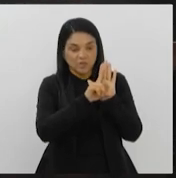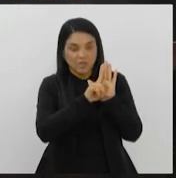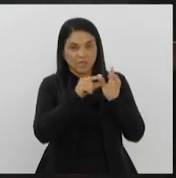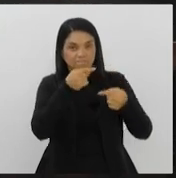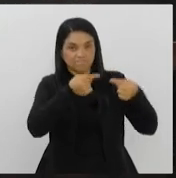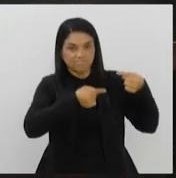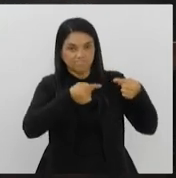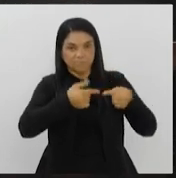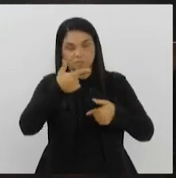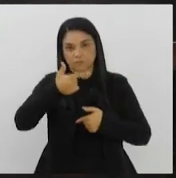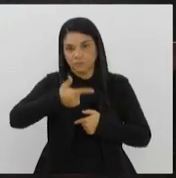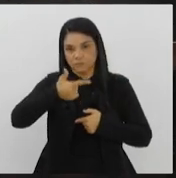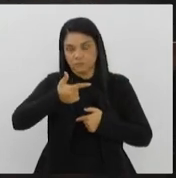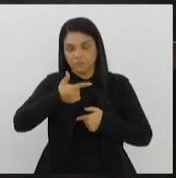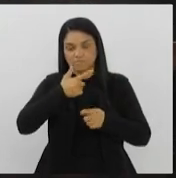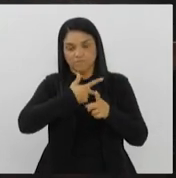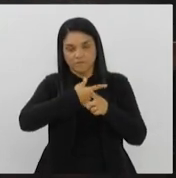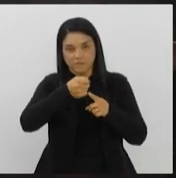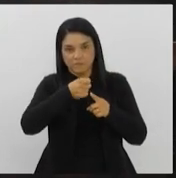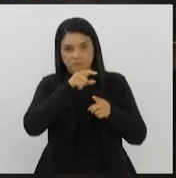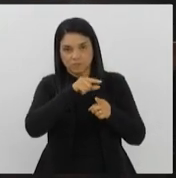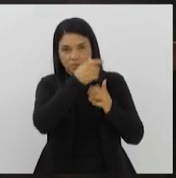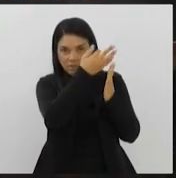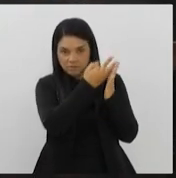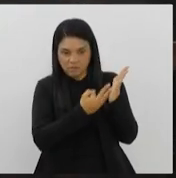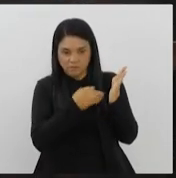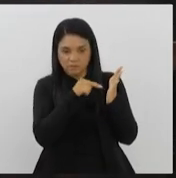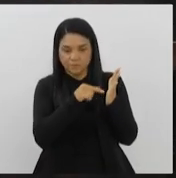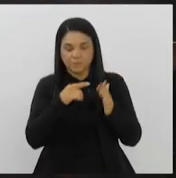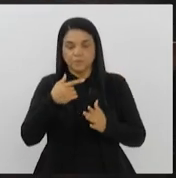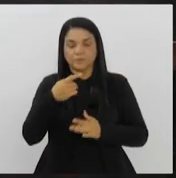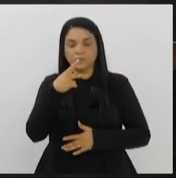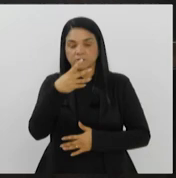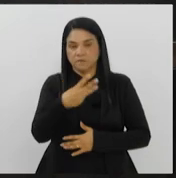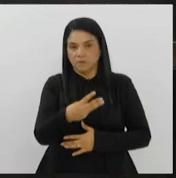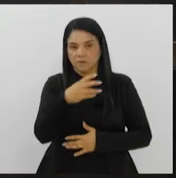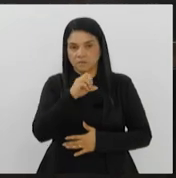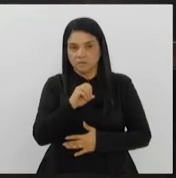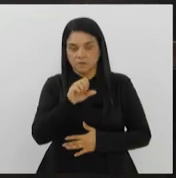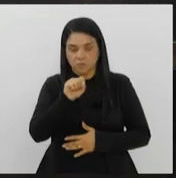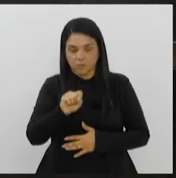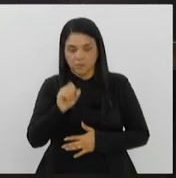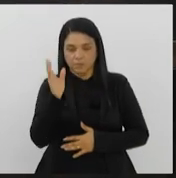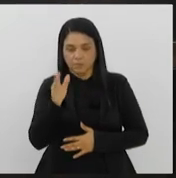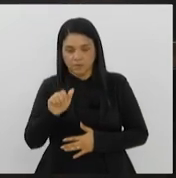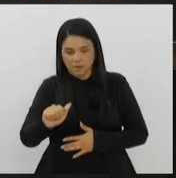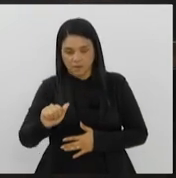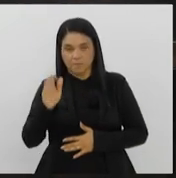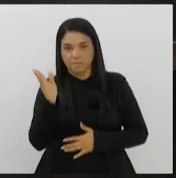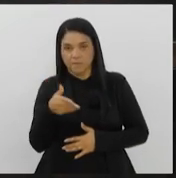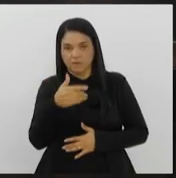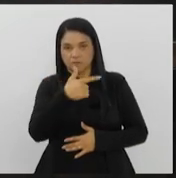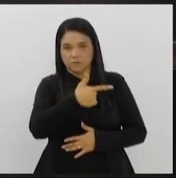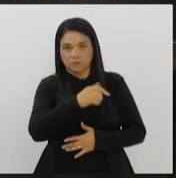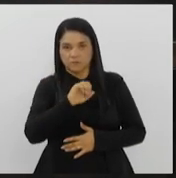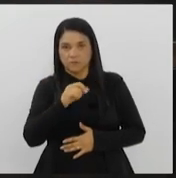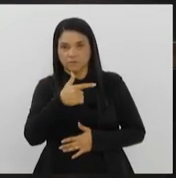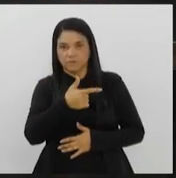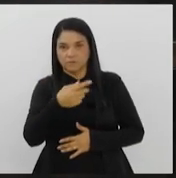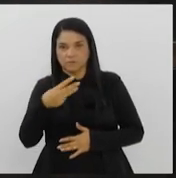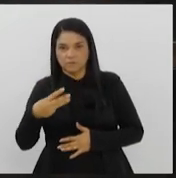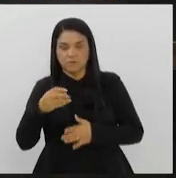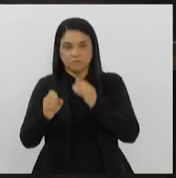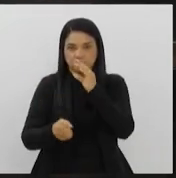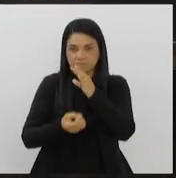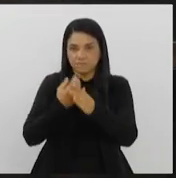segunda discussão, redação do vencido. Projeto de lei número 308-A de 2023, de autoria do deputado